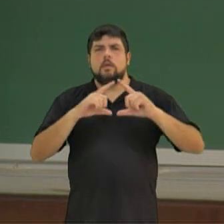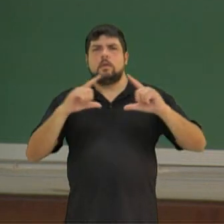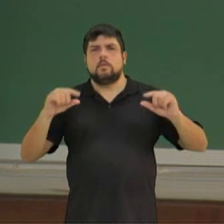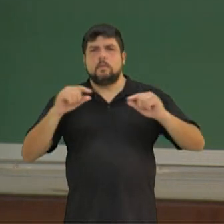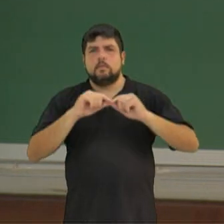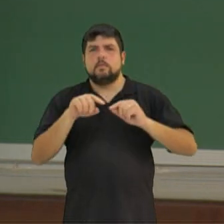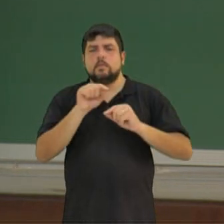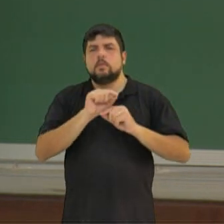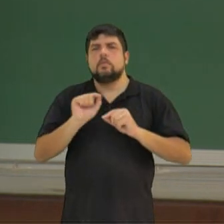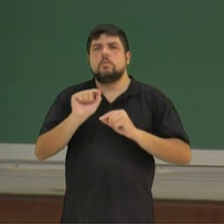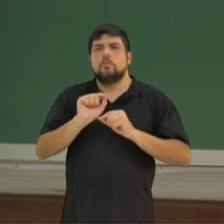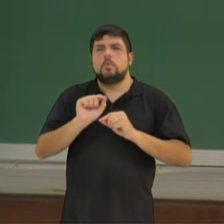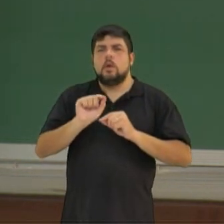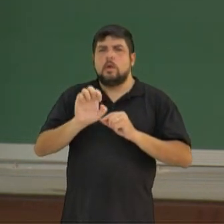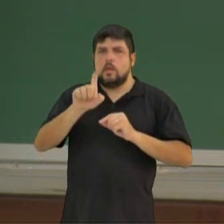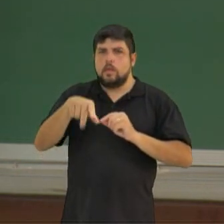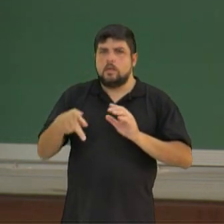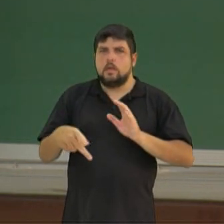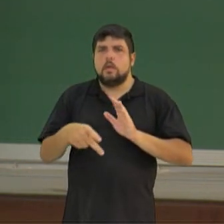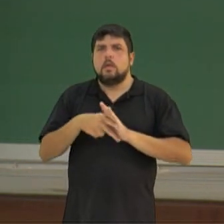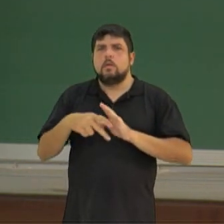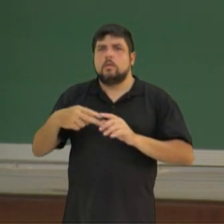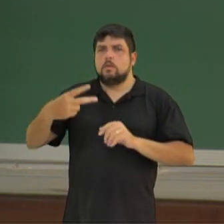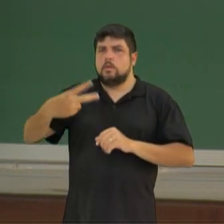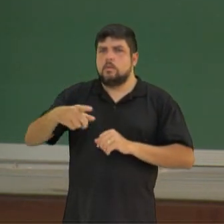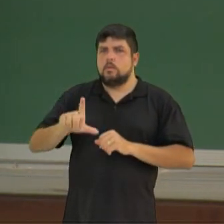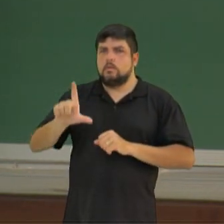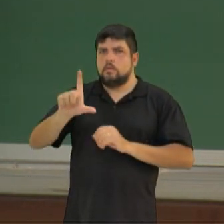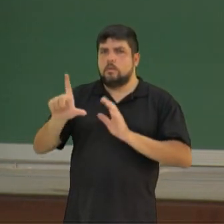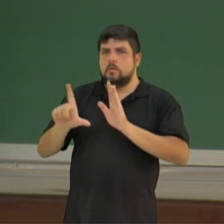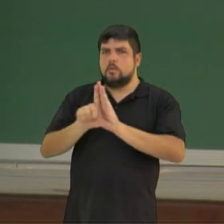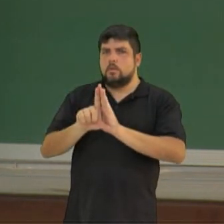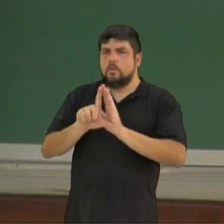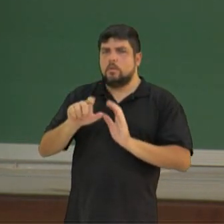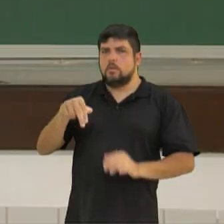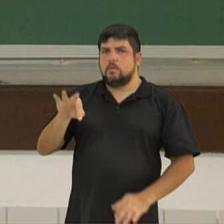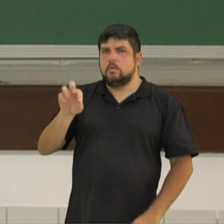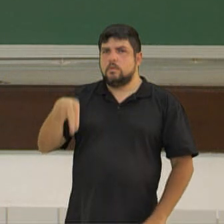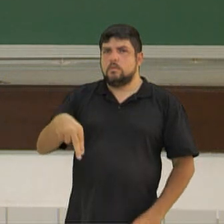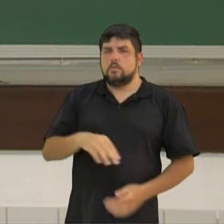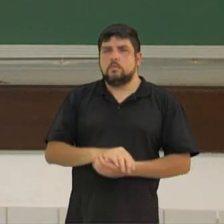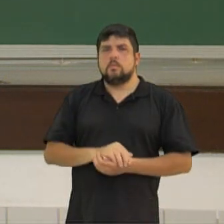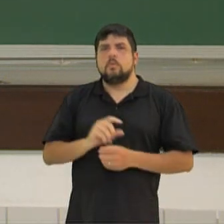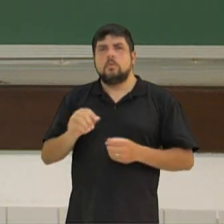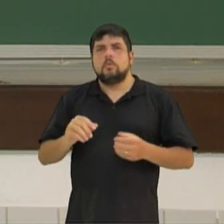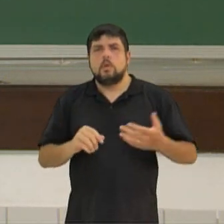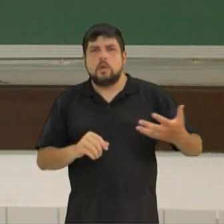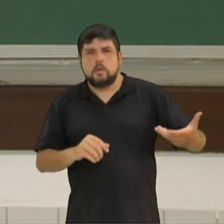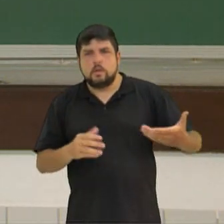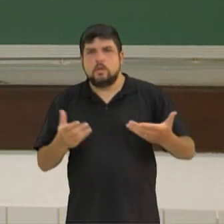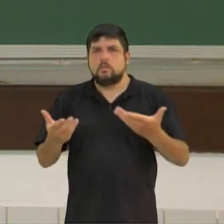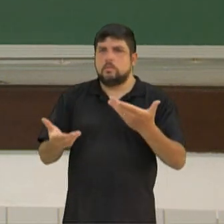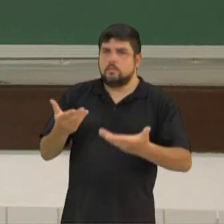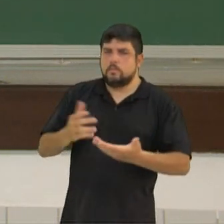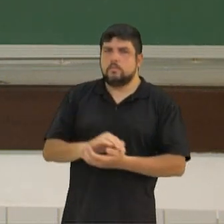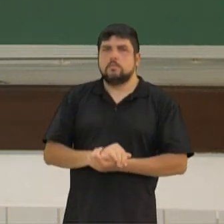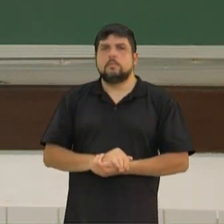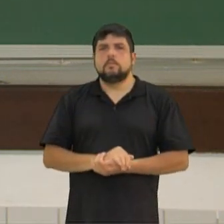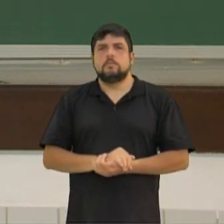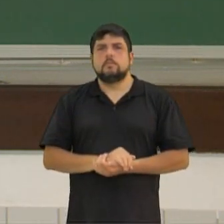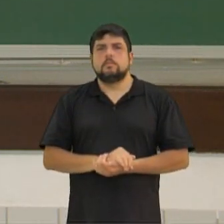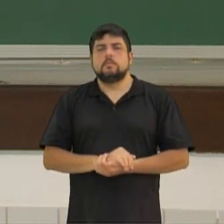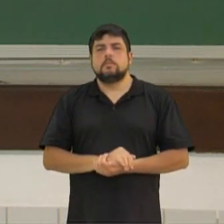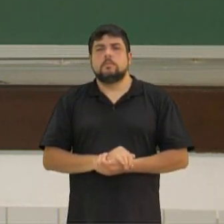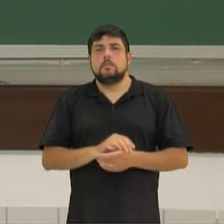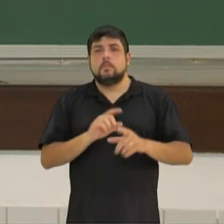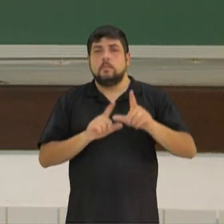aquela fórmula da segunda lei de Newton, né? Que envolve aceleração, envolve massa, tá? Então, aqui, né,